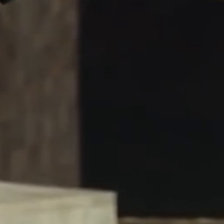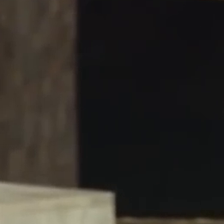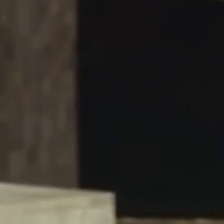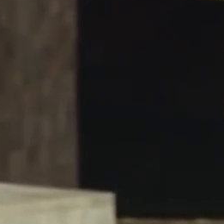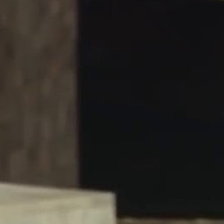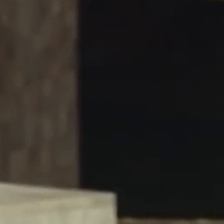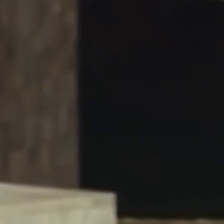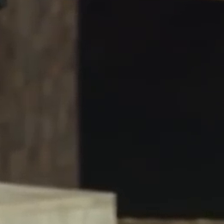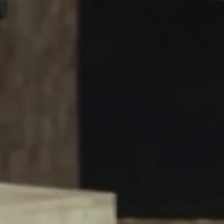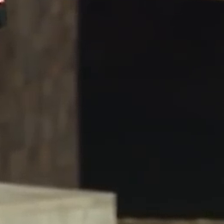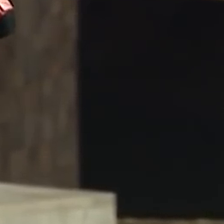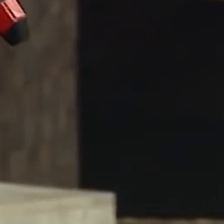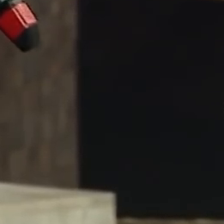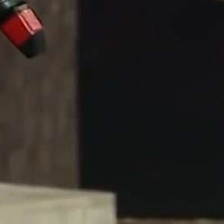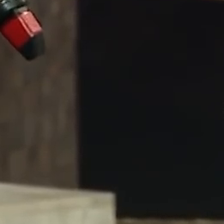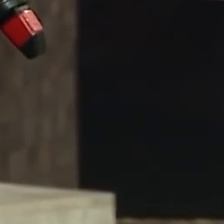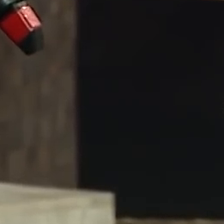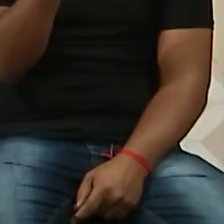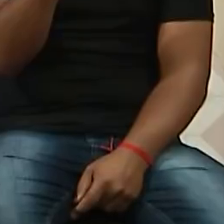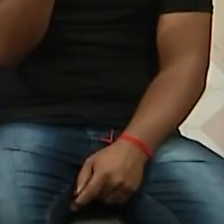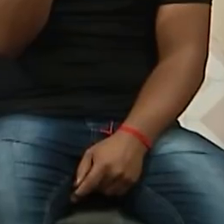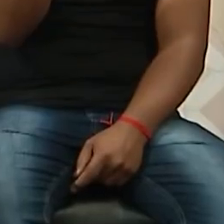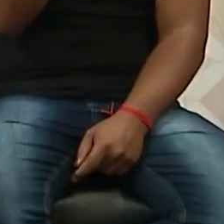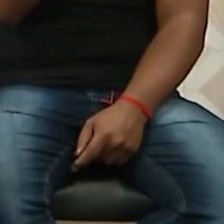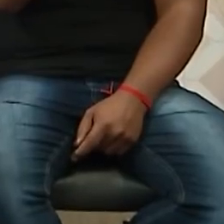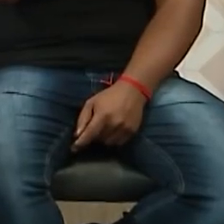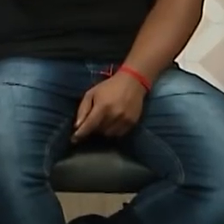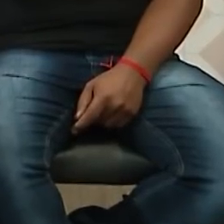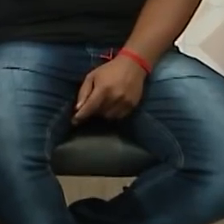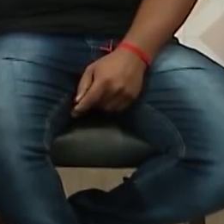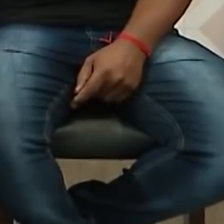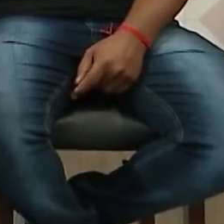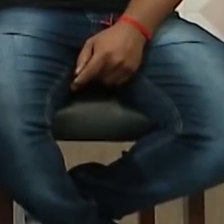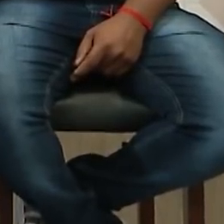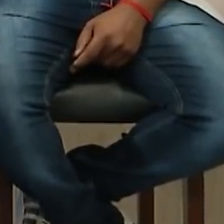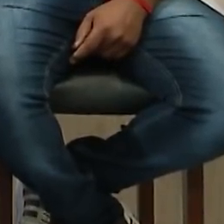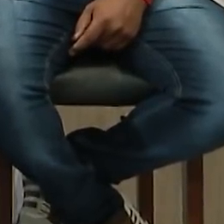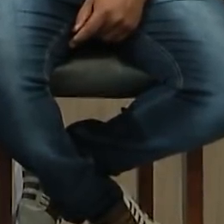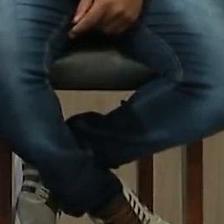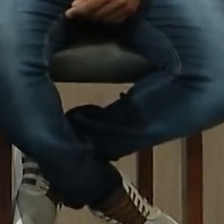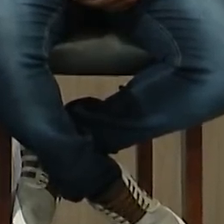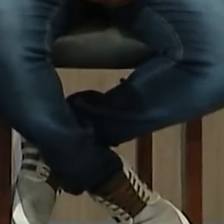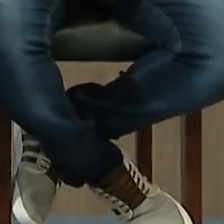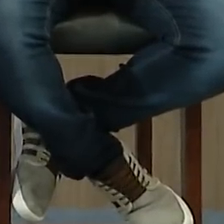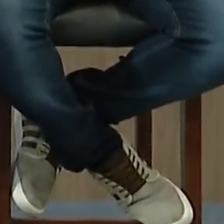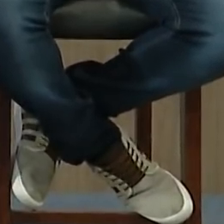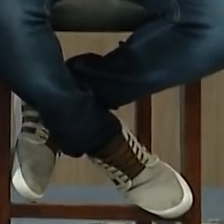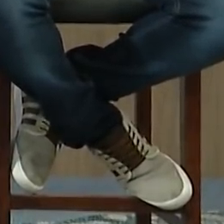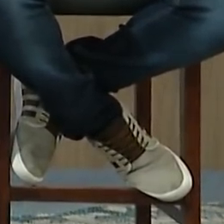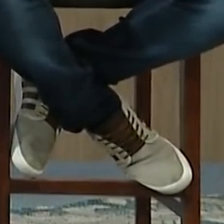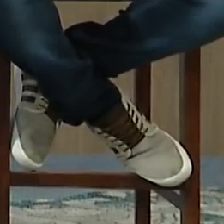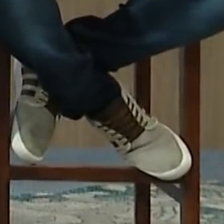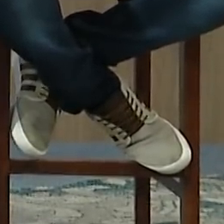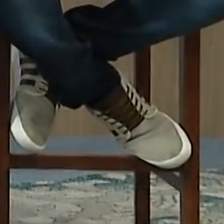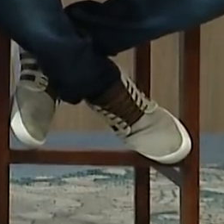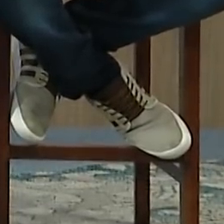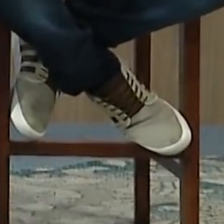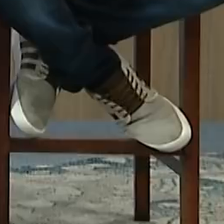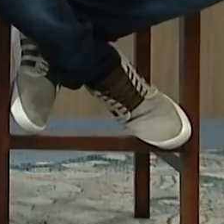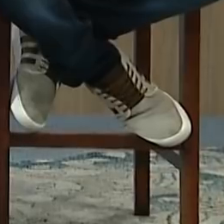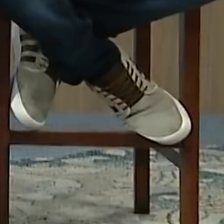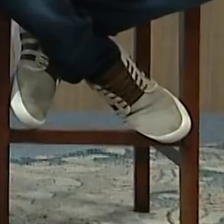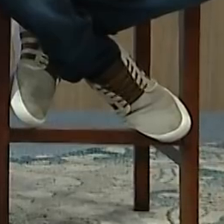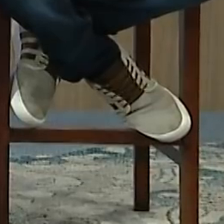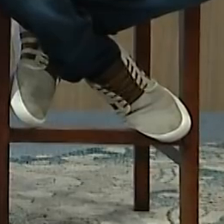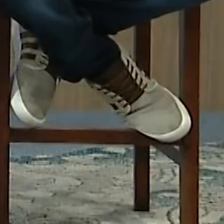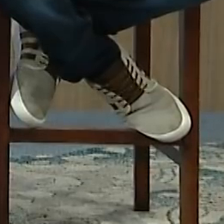normal teu amor aqui derramar o teu amor aqui para chover sobre nós água